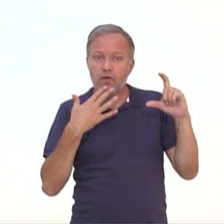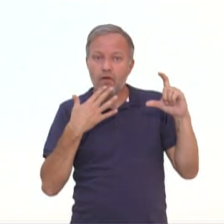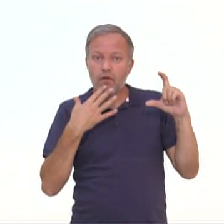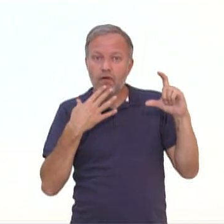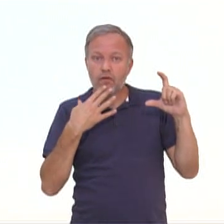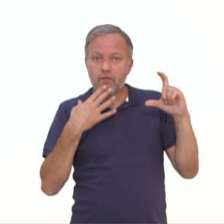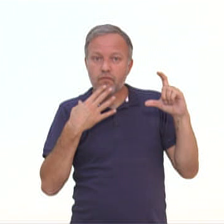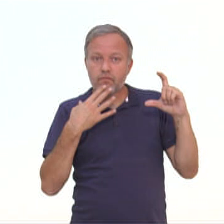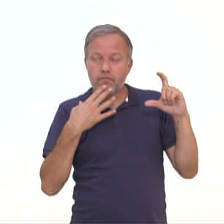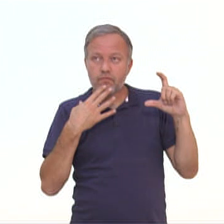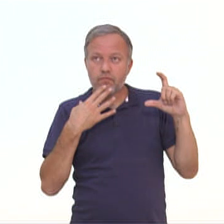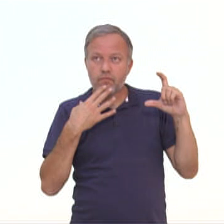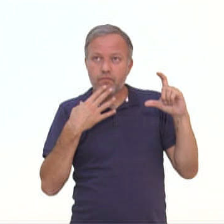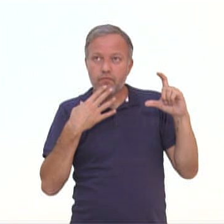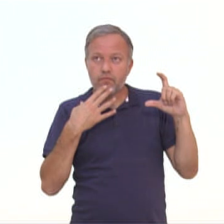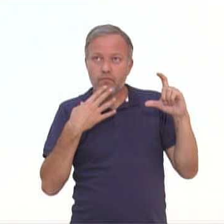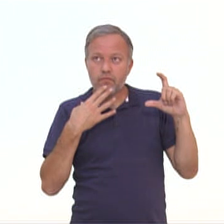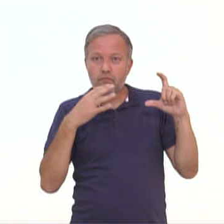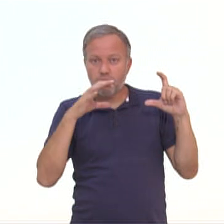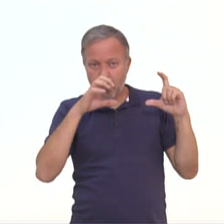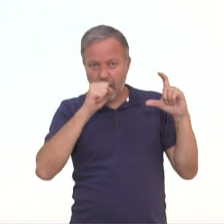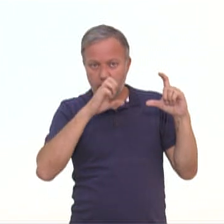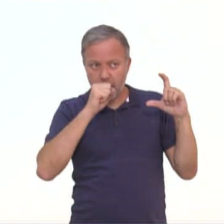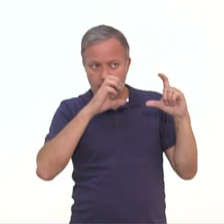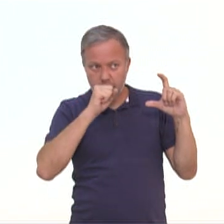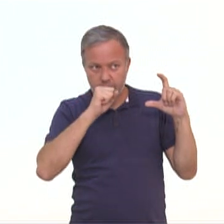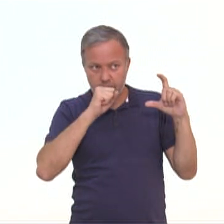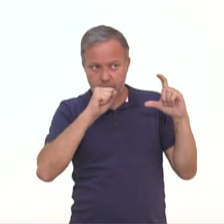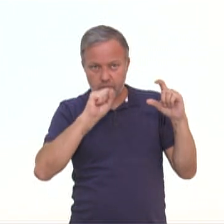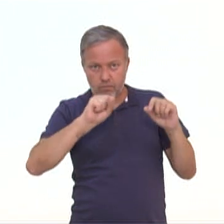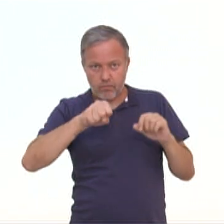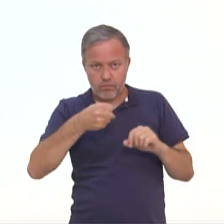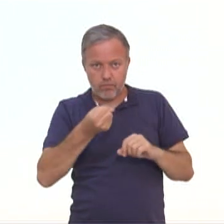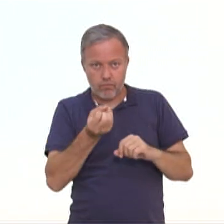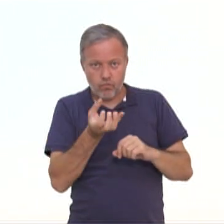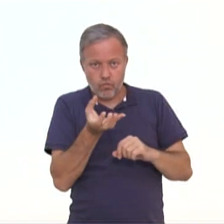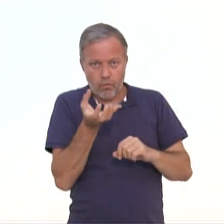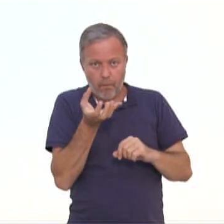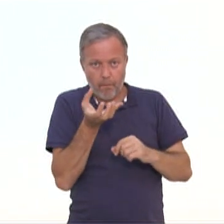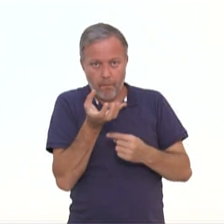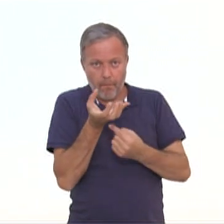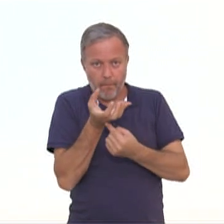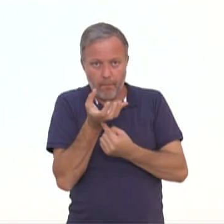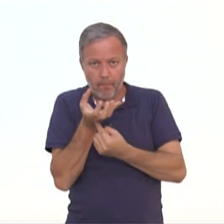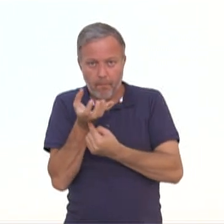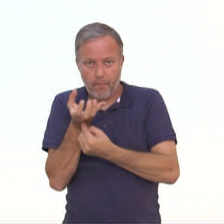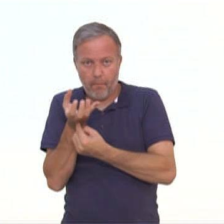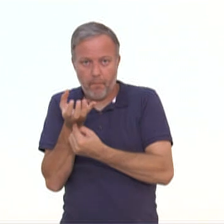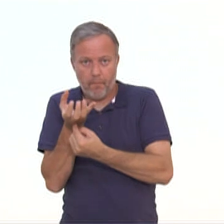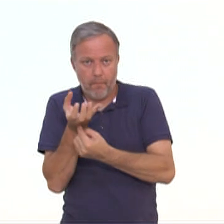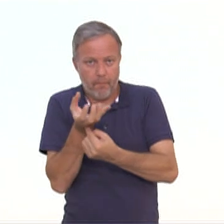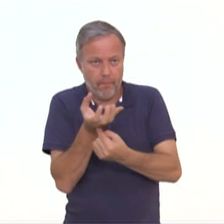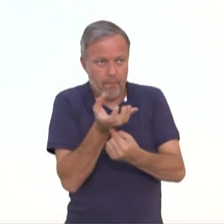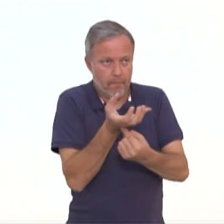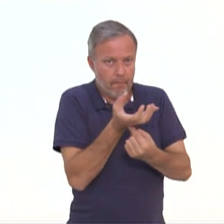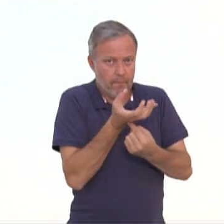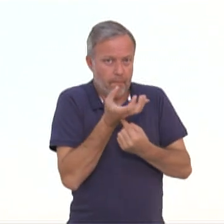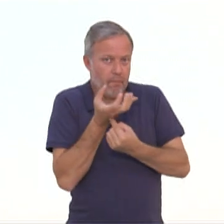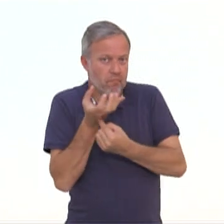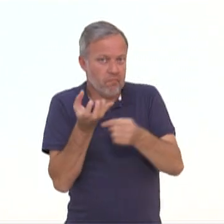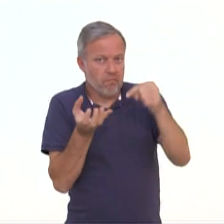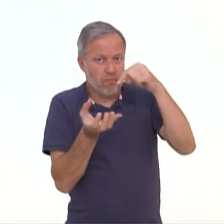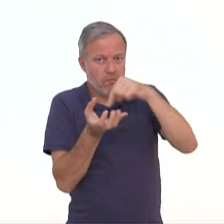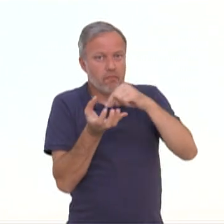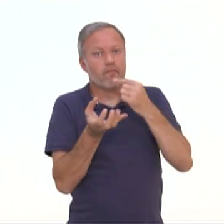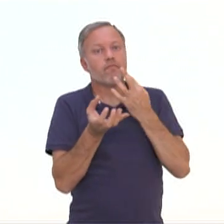Então, para enxergar essa imagem aqui desse formato, é pelo menos 40 vezes de aumento, ou seja, aumentar a resolução do